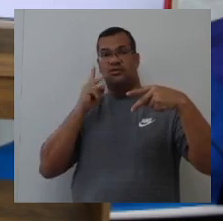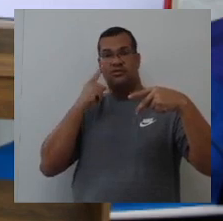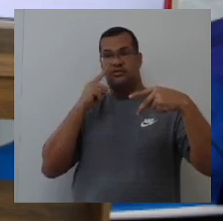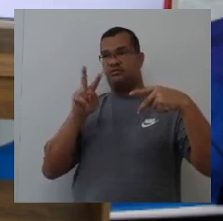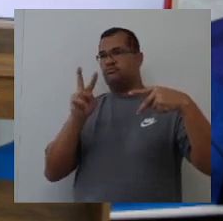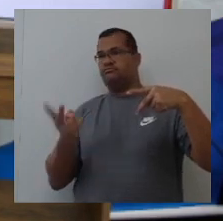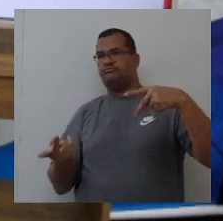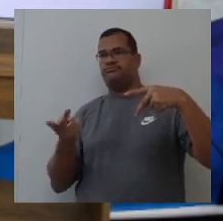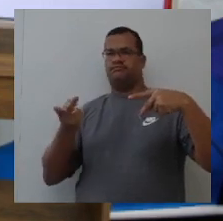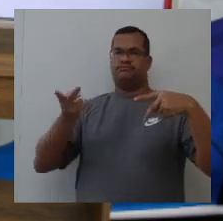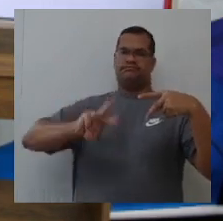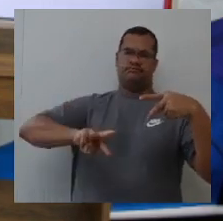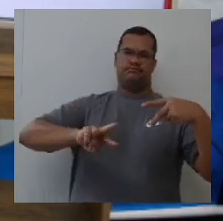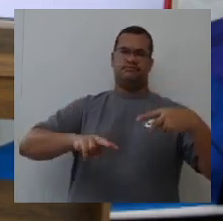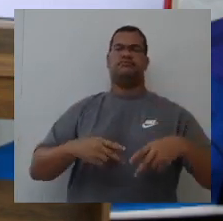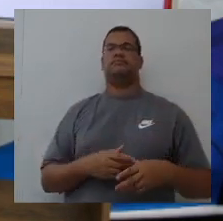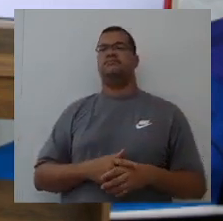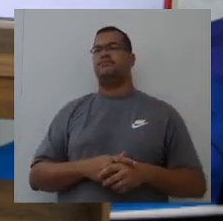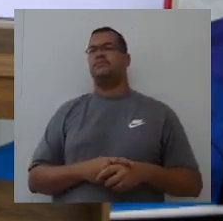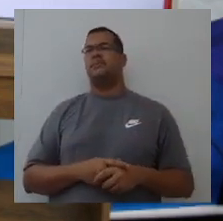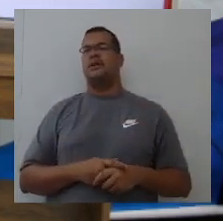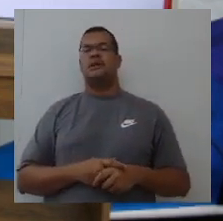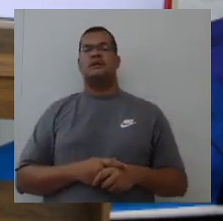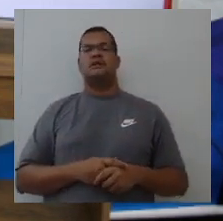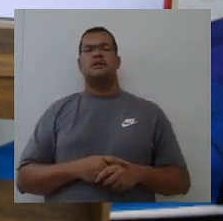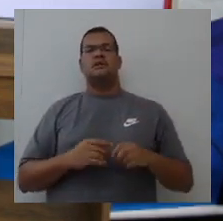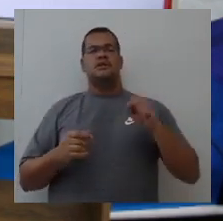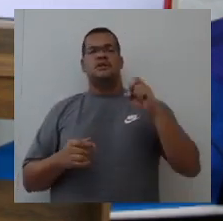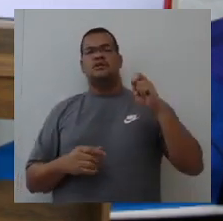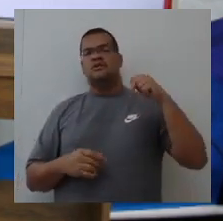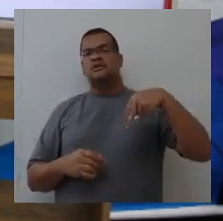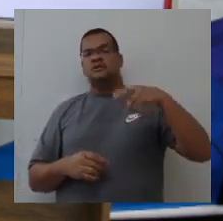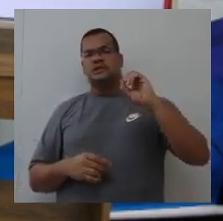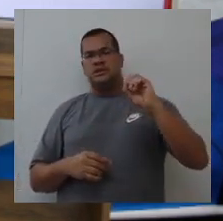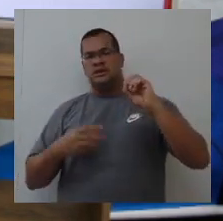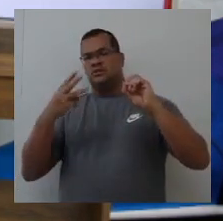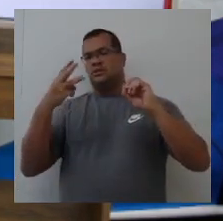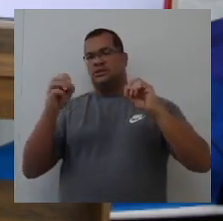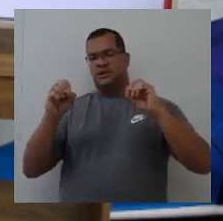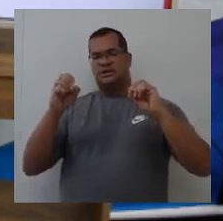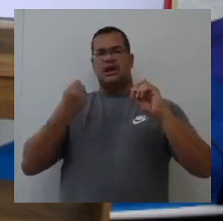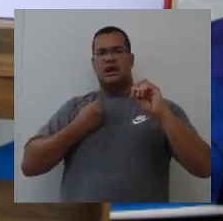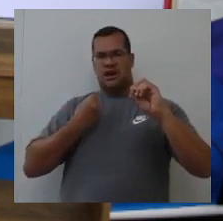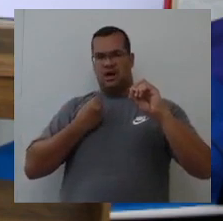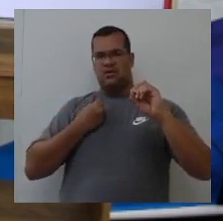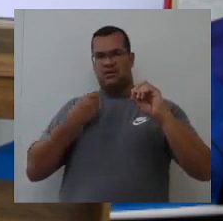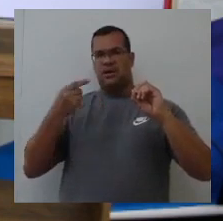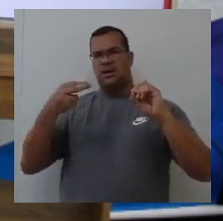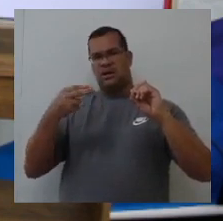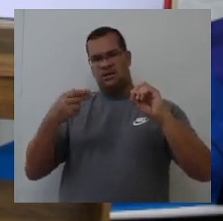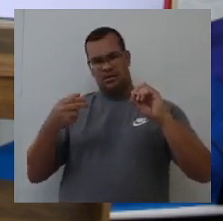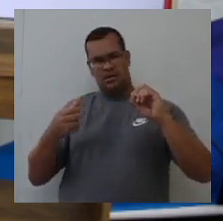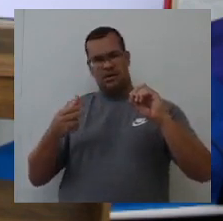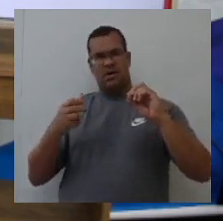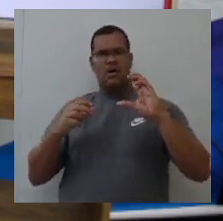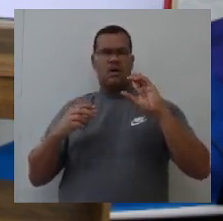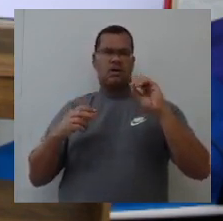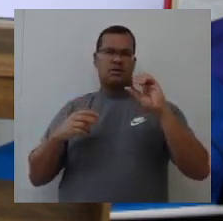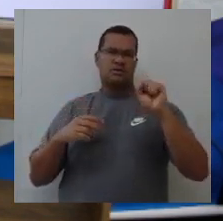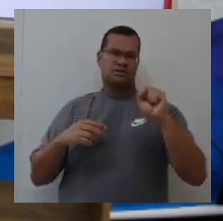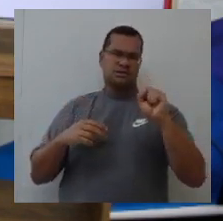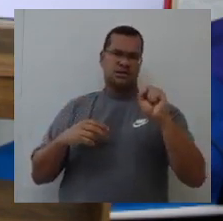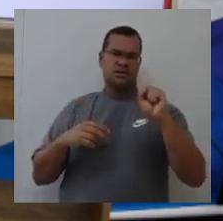gente. Então, por exemplo, o seno de 30 graus é igual ao cosseno de 60. E o